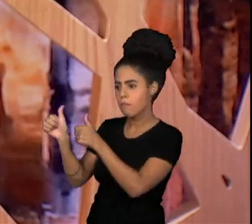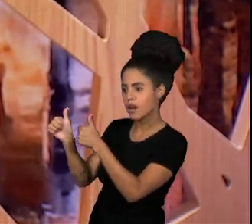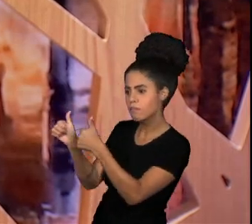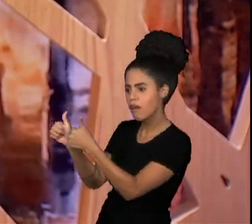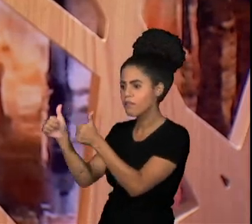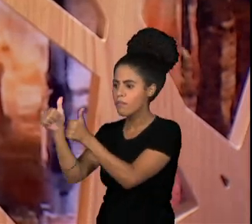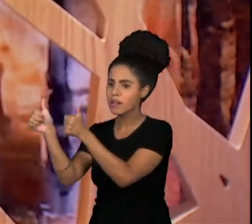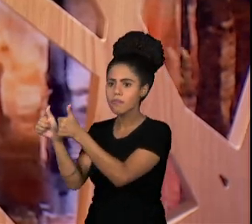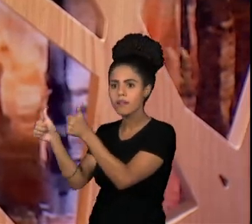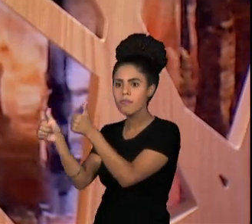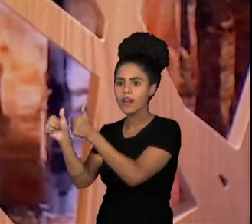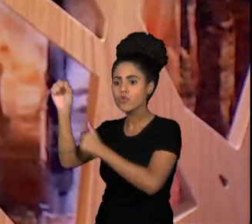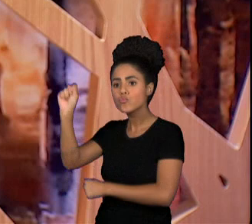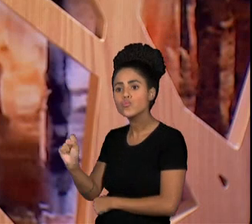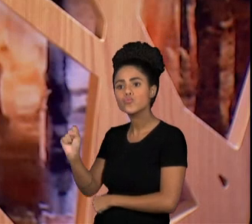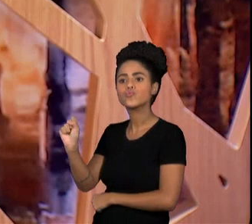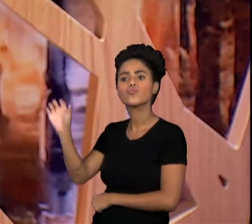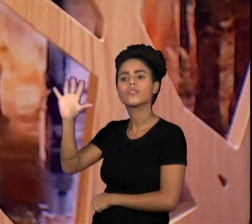sul da África.